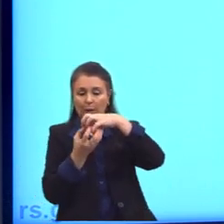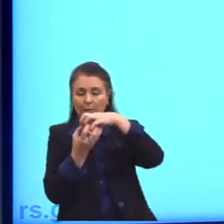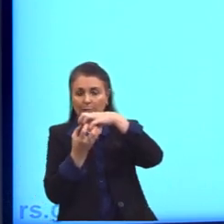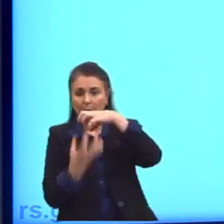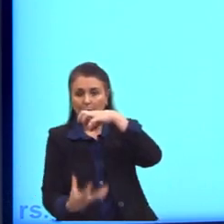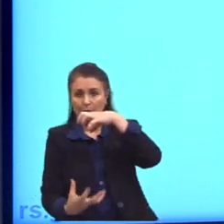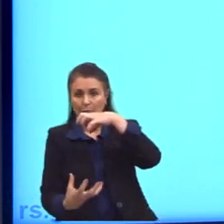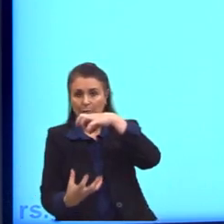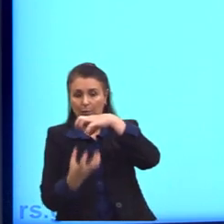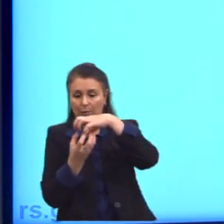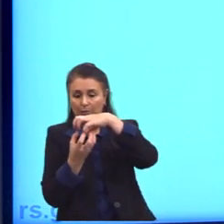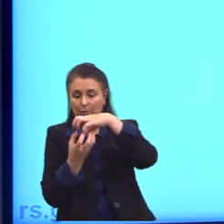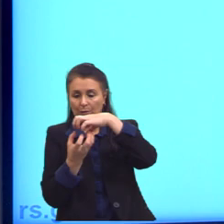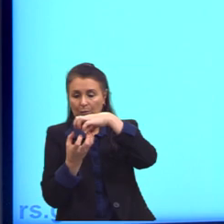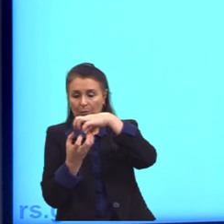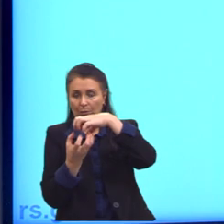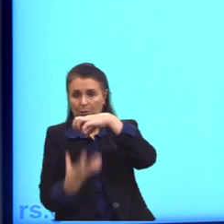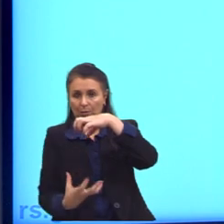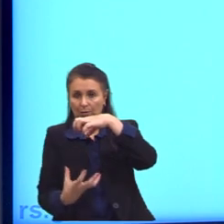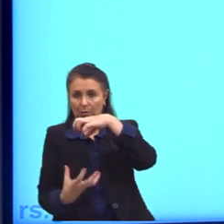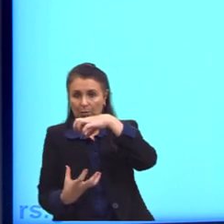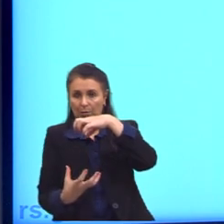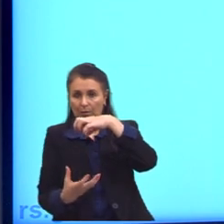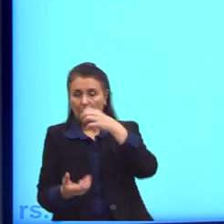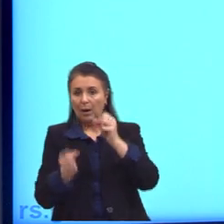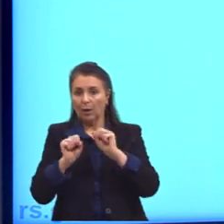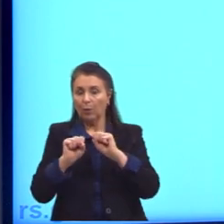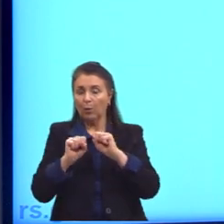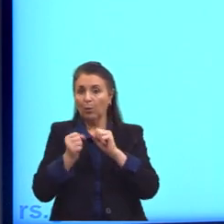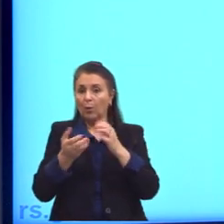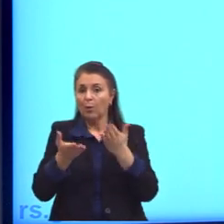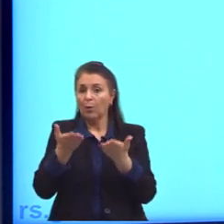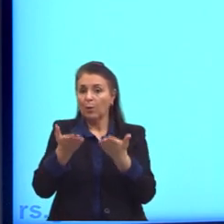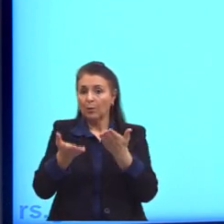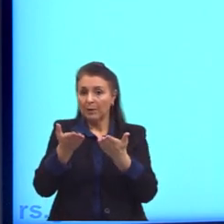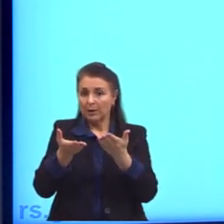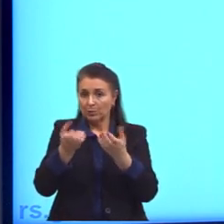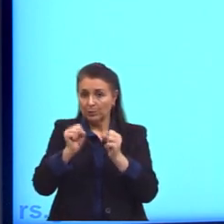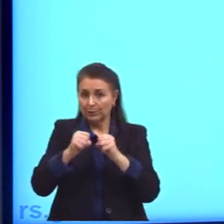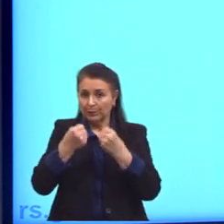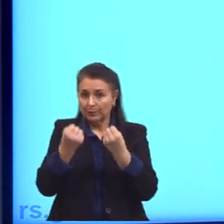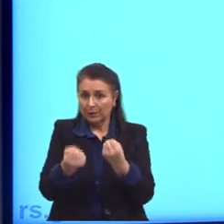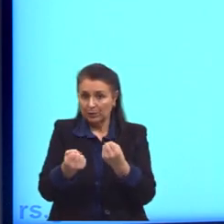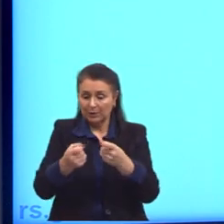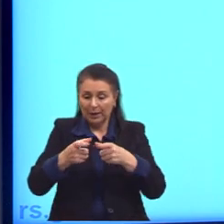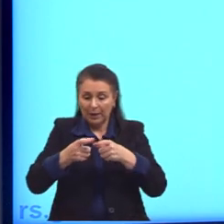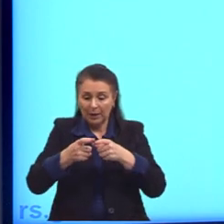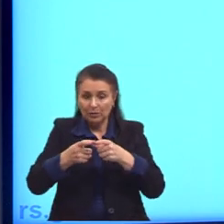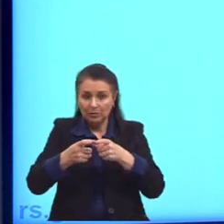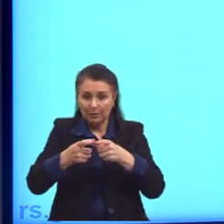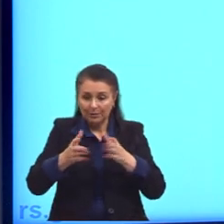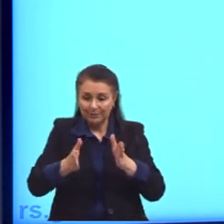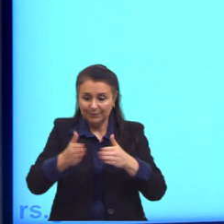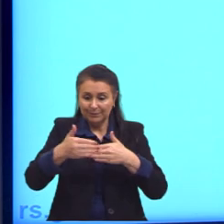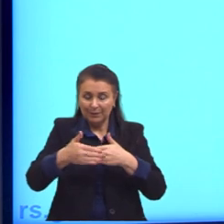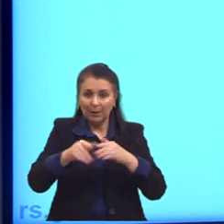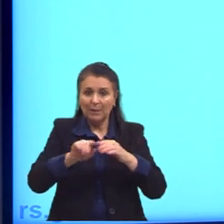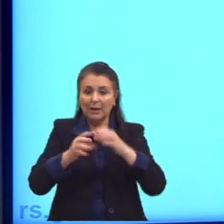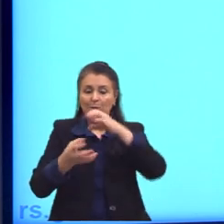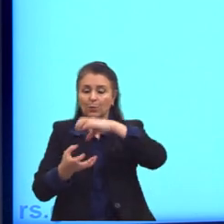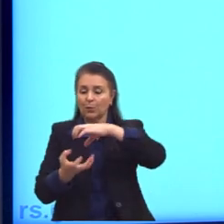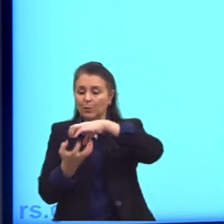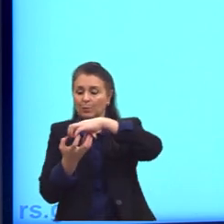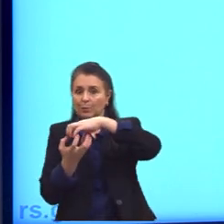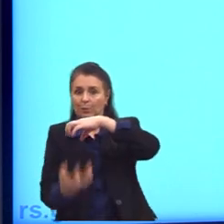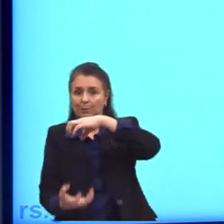aí a gente geralmente coloca né peso do objeto né peso dessa caixinha mas o yin puxo gente ele